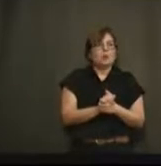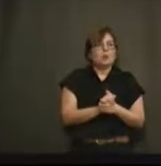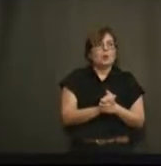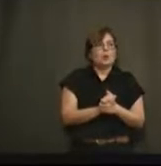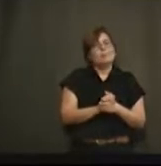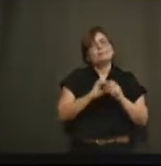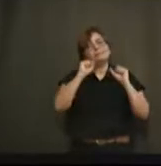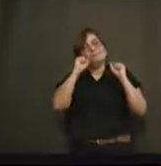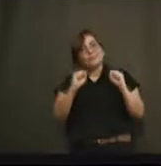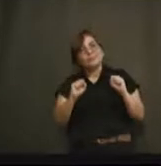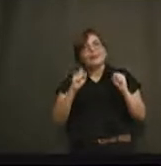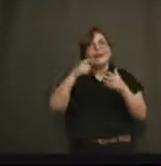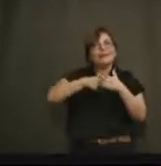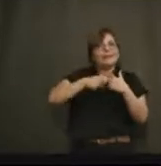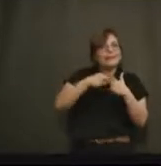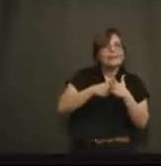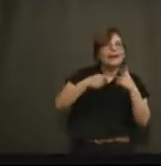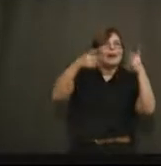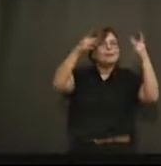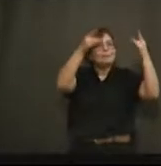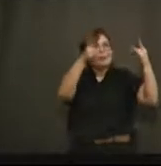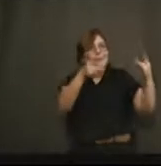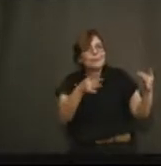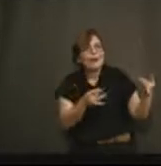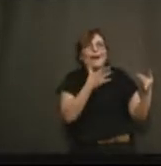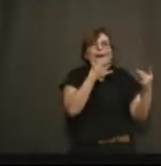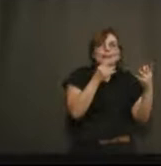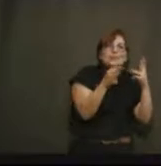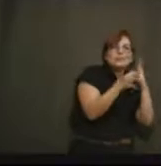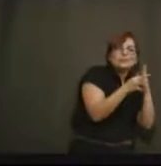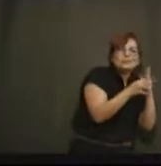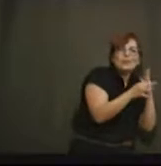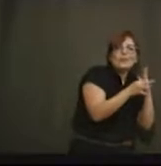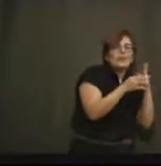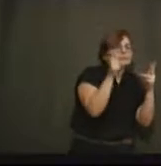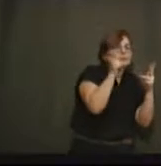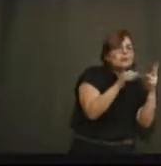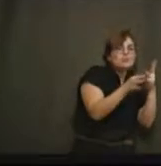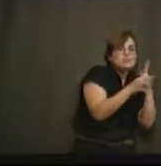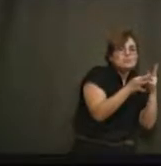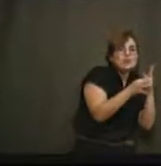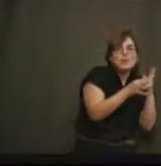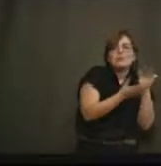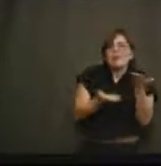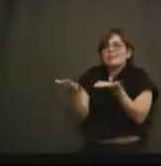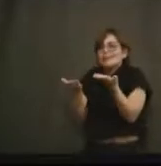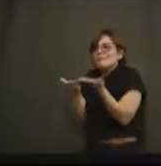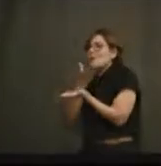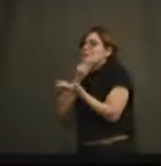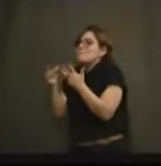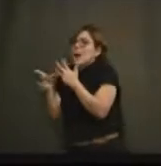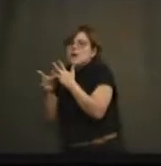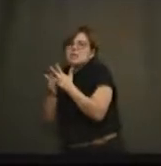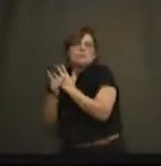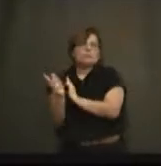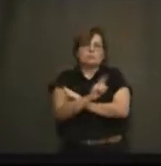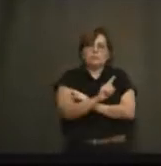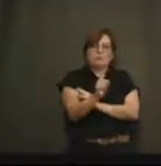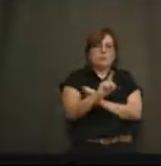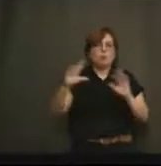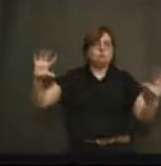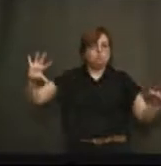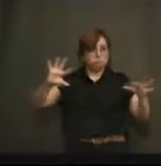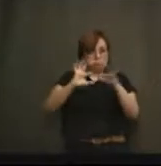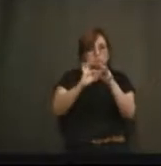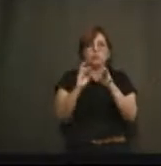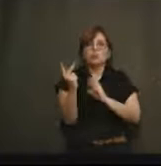achar que a esposa seguiu o marido em algum sentido. Não foi o caso. Mais do que uma pessoa me deu a entender,